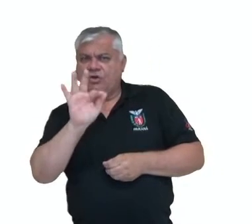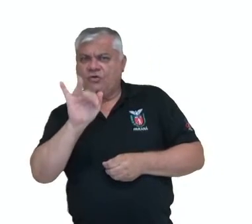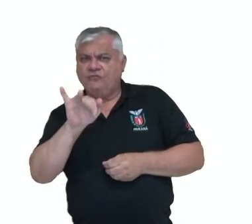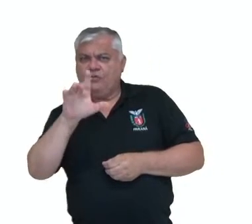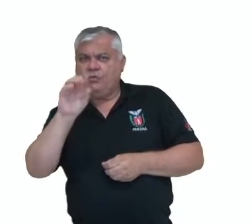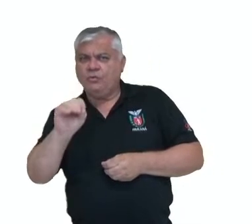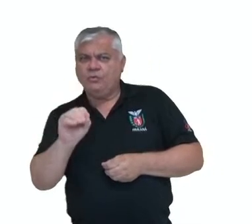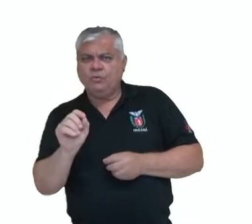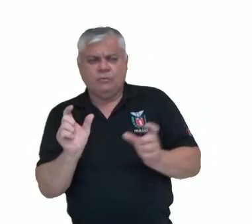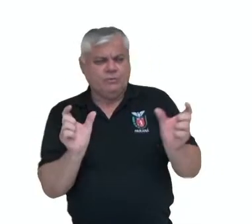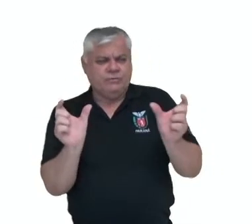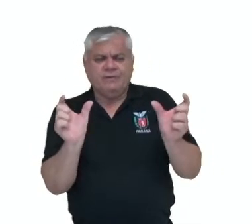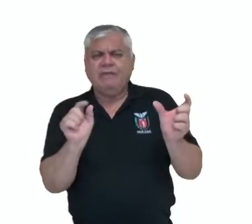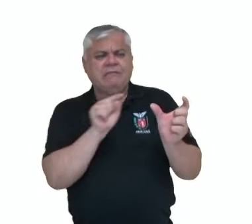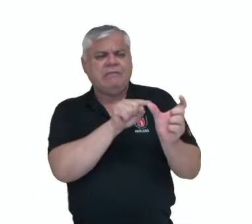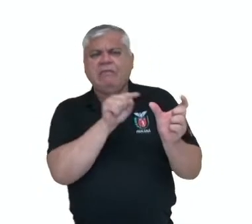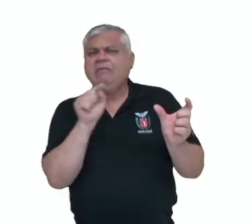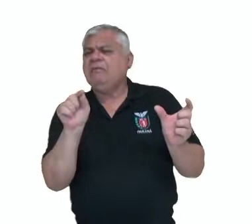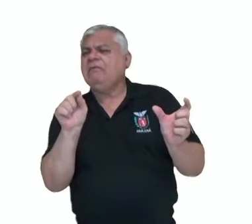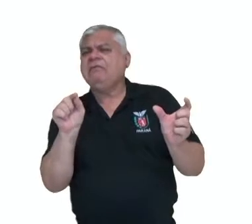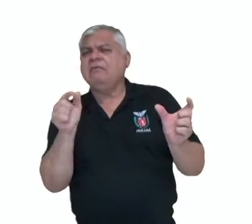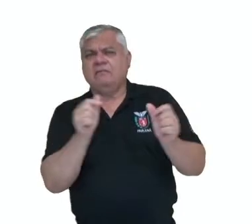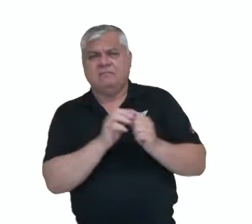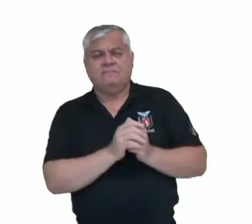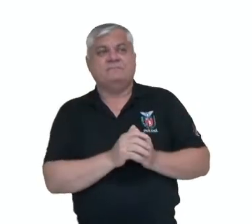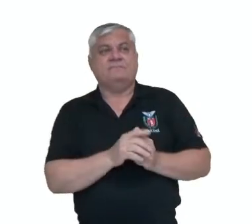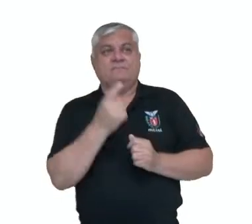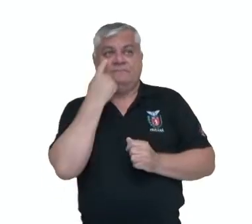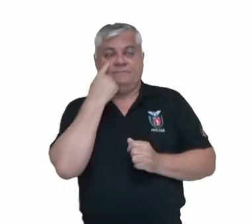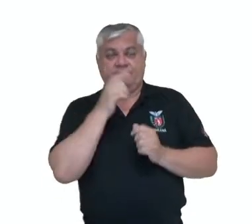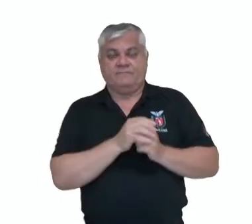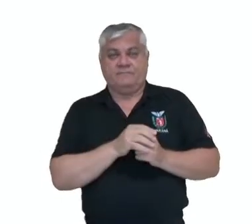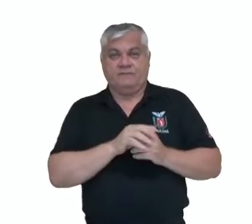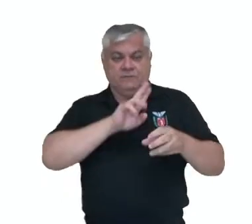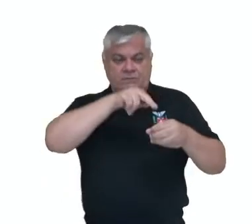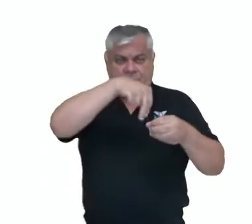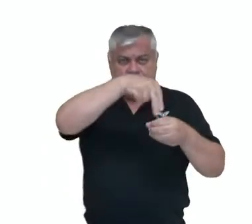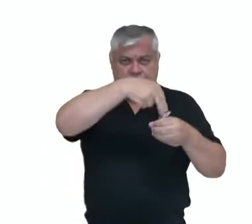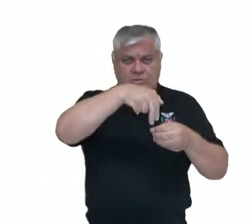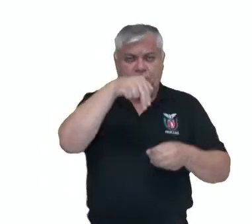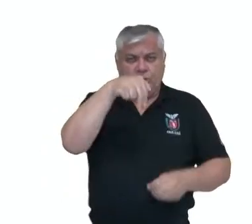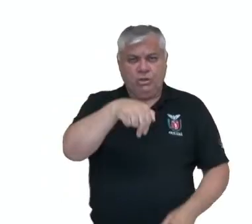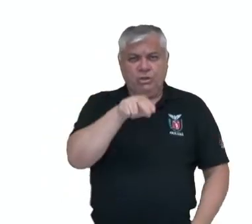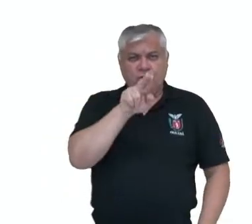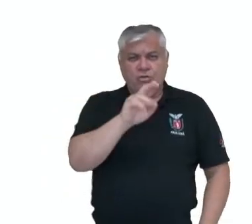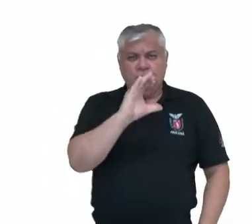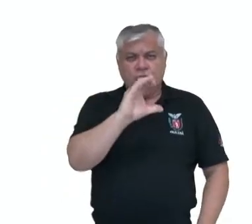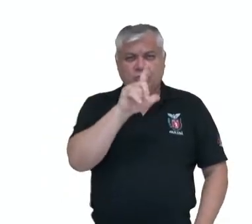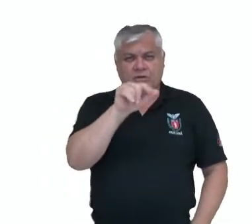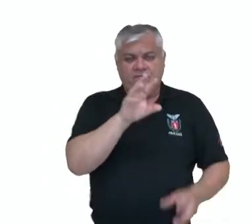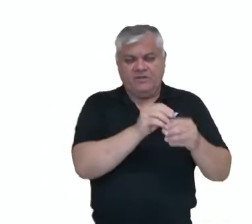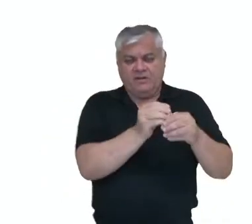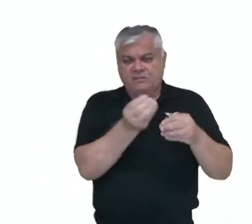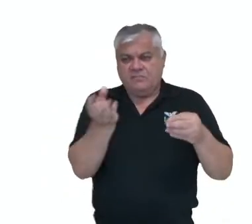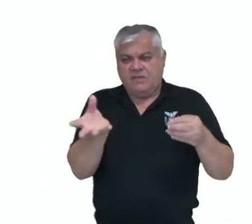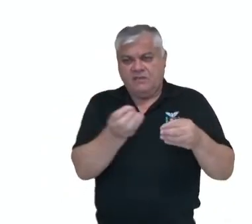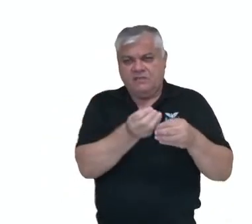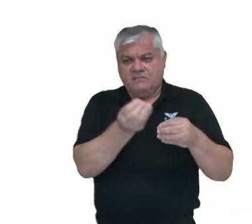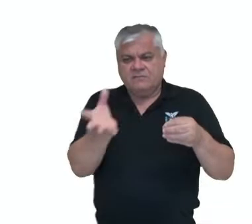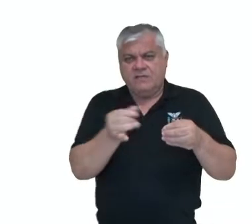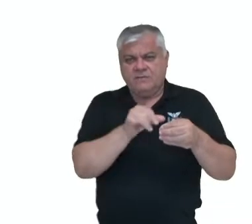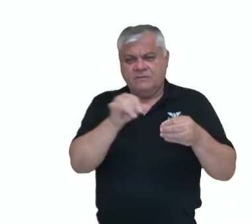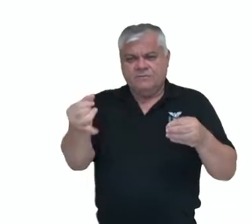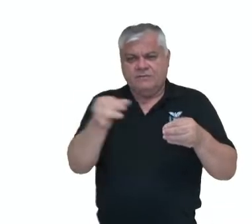e como é cada um deles? Observe, o nucleófilo, ele doa par de elétrons,